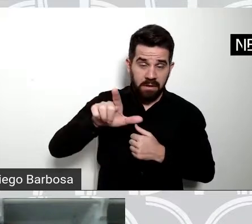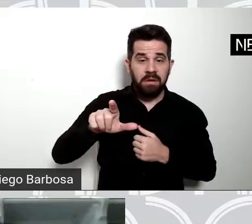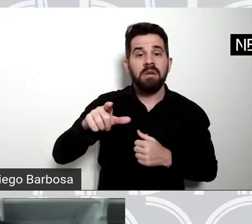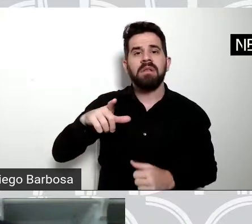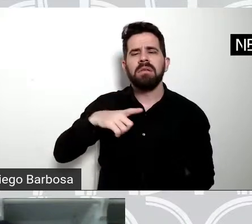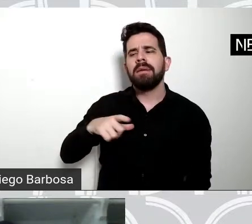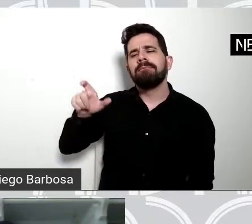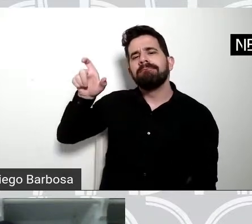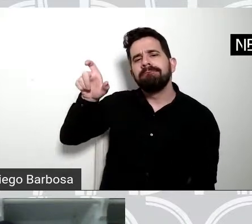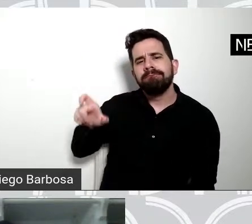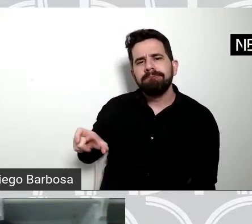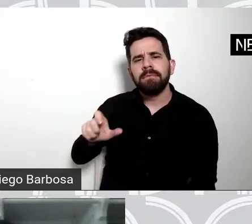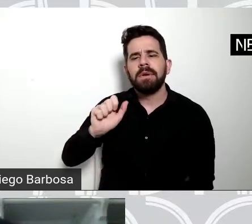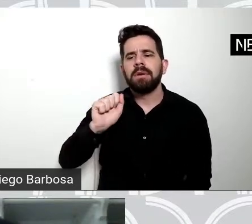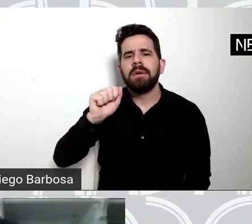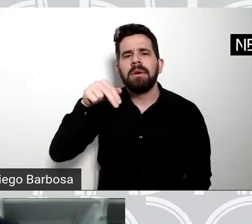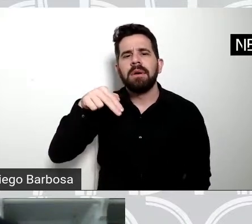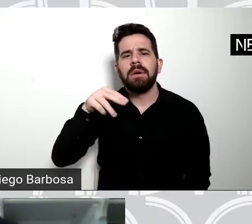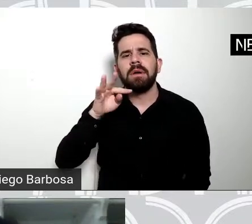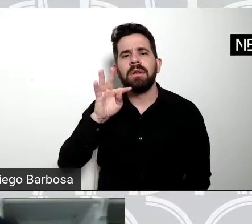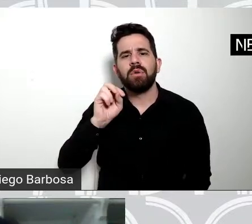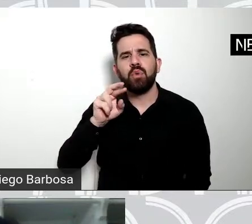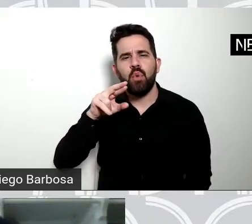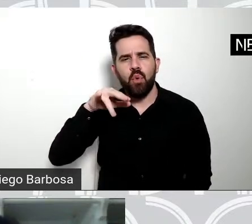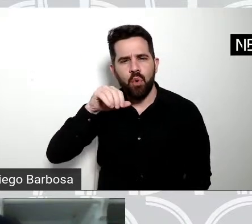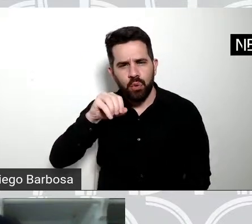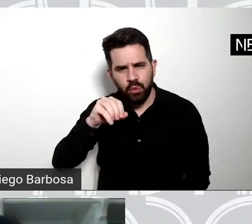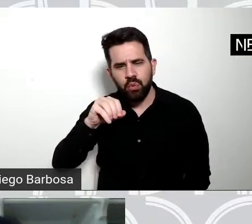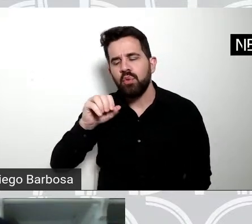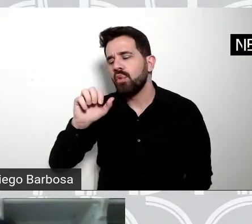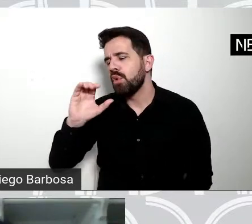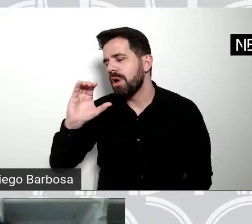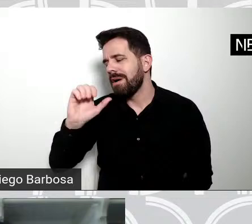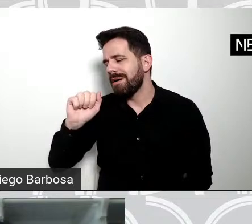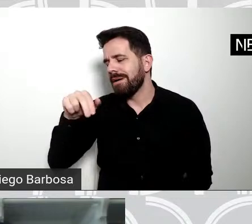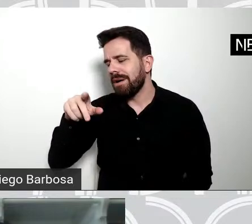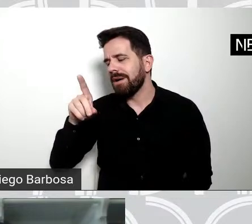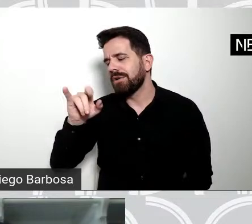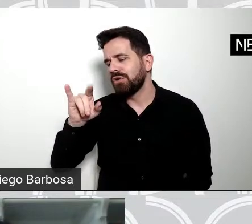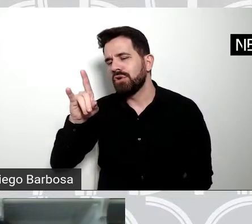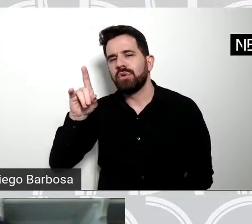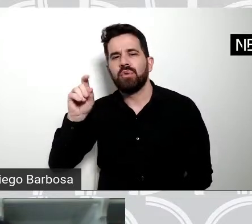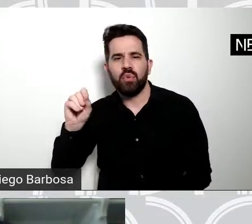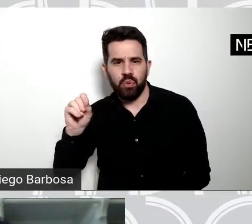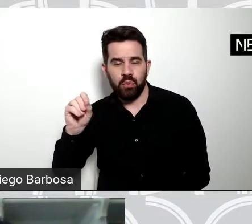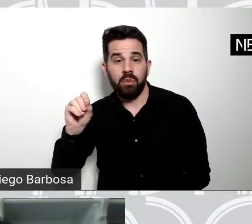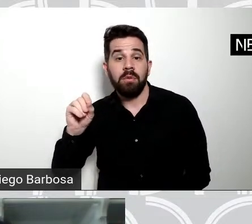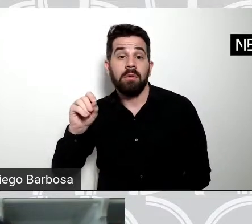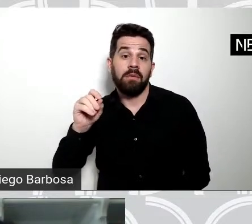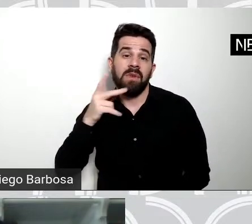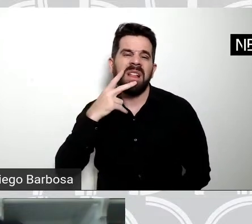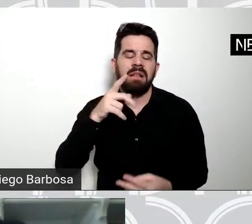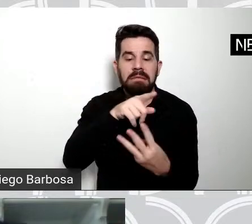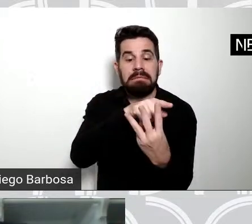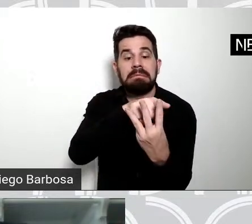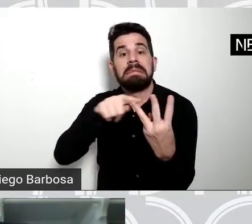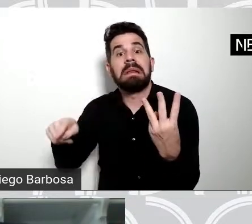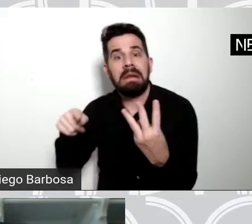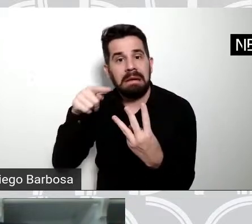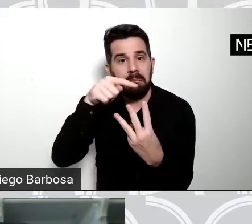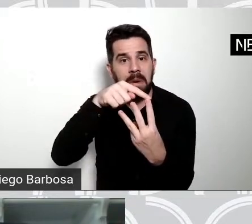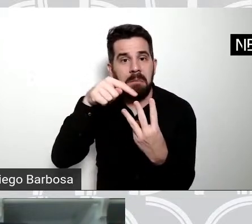Cândido fala sobre as três fases da consciência que os intelectuais teriam com